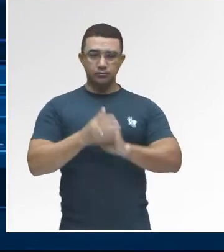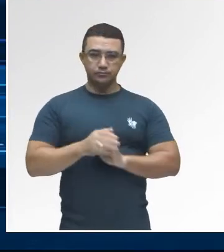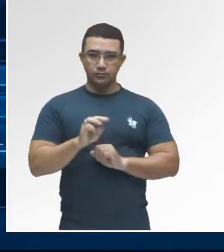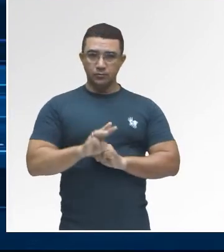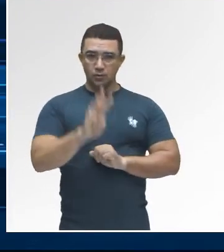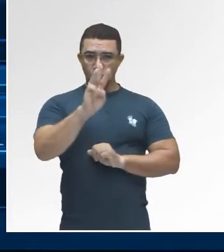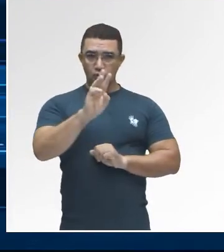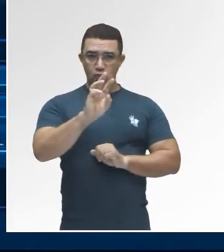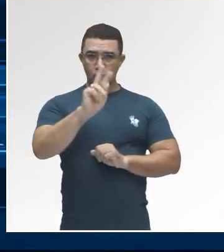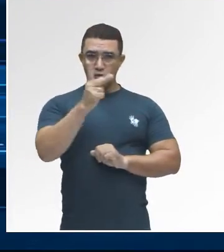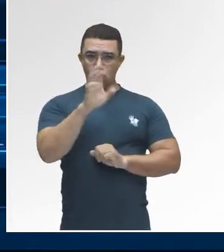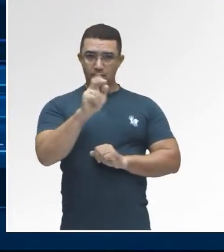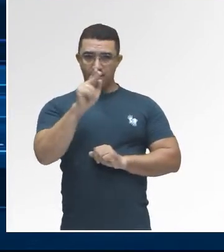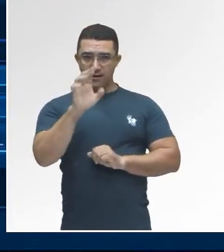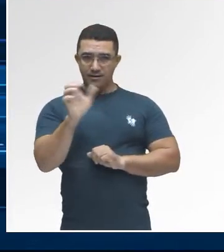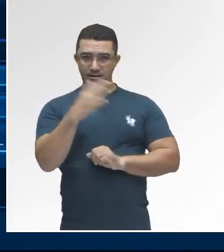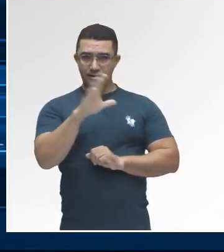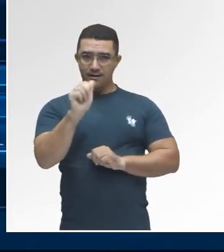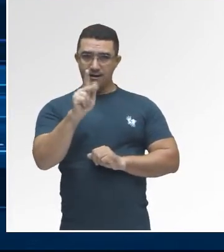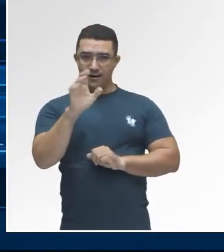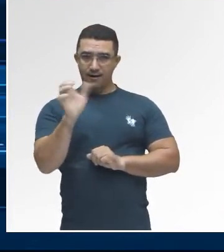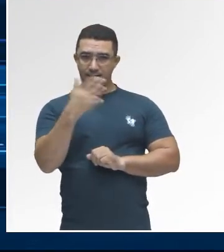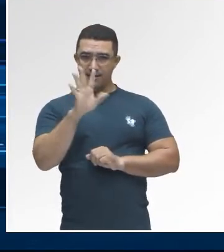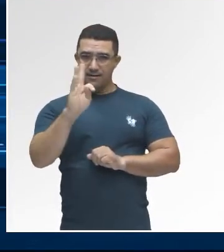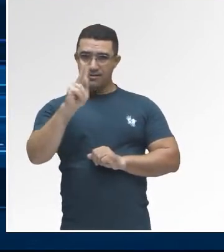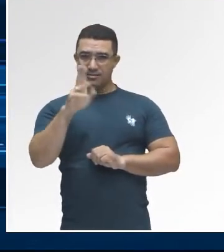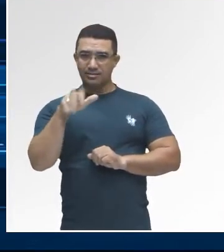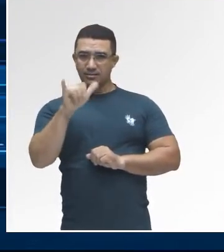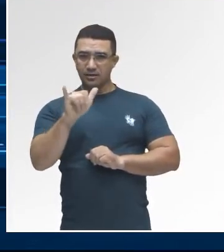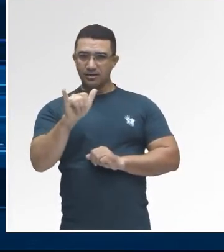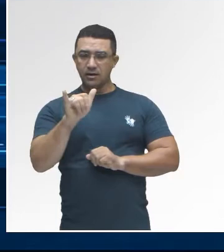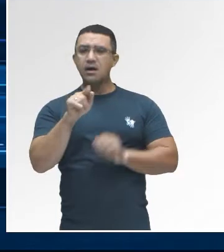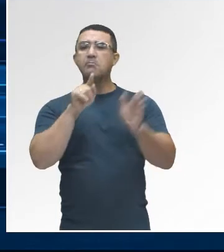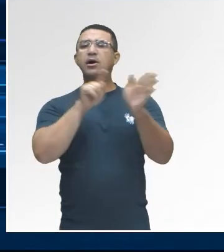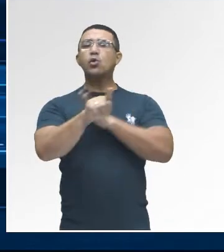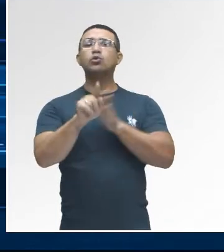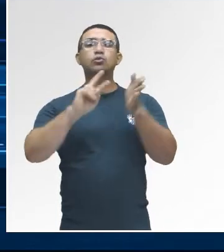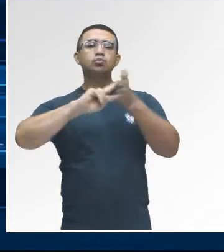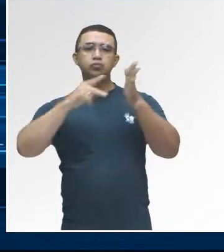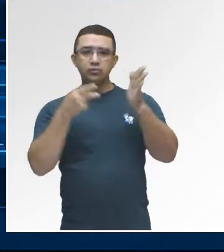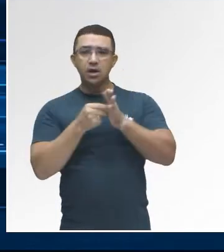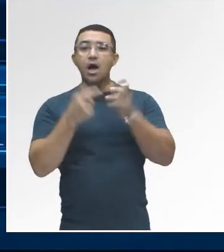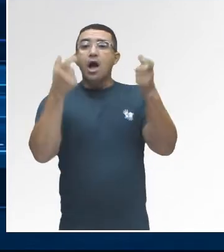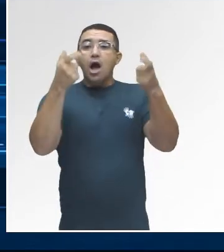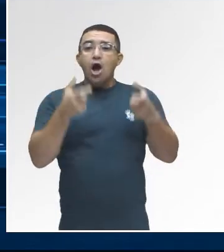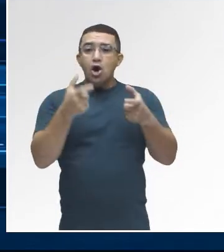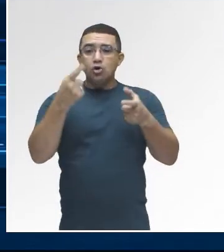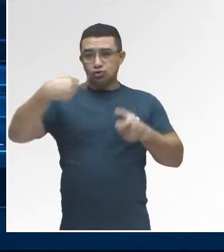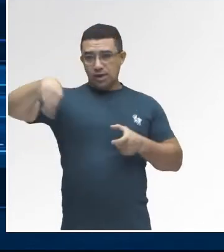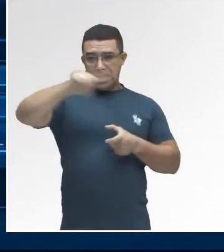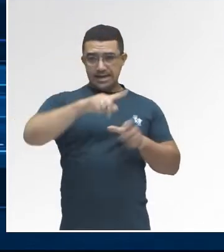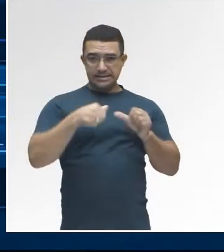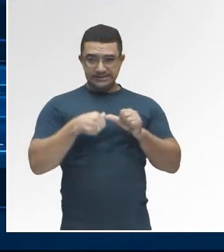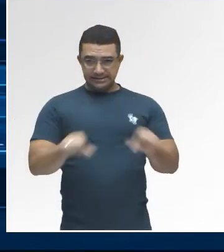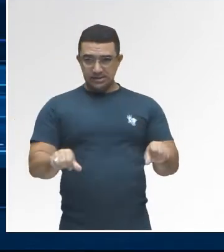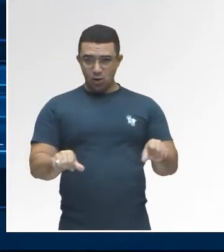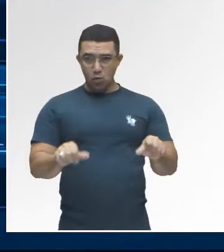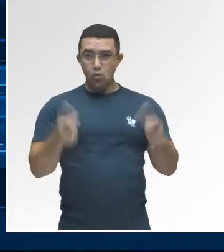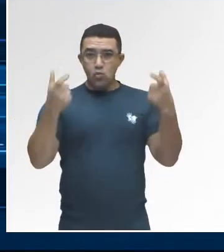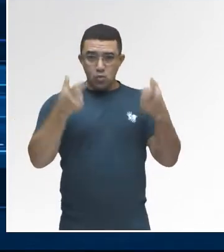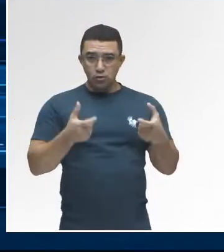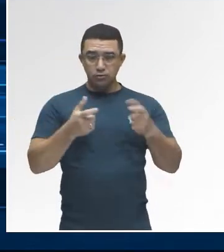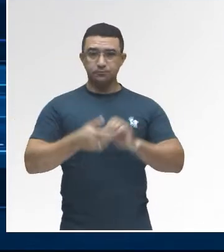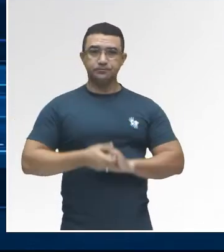are they? Where are they? Onde eles estão? Letter A, letra A. They are at their old